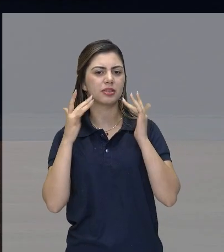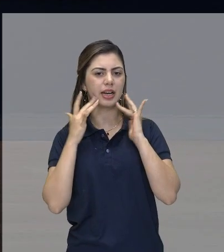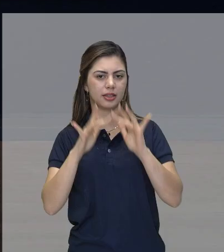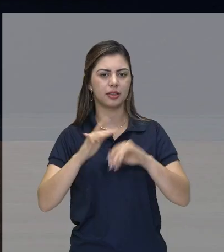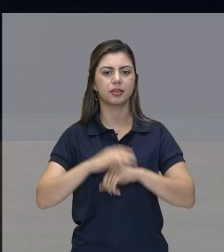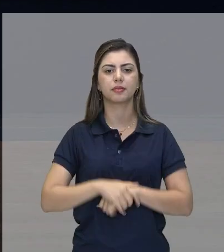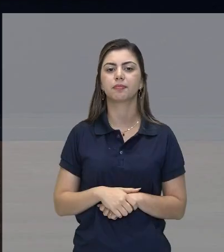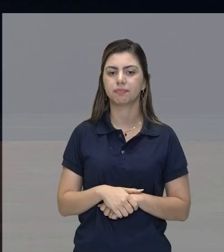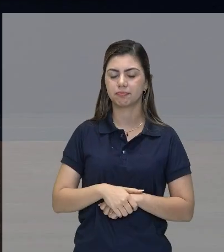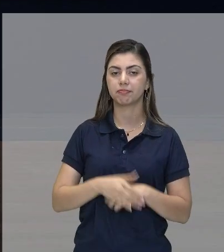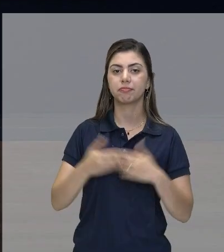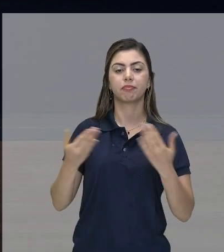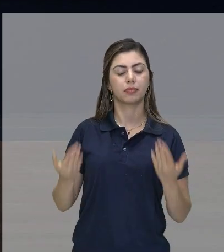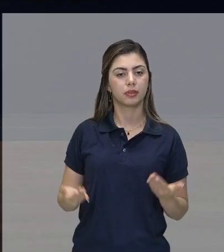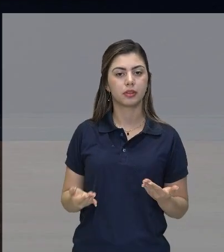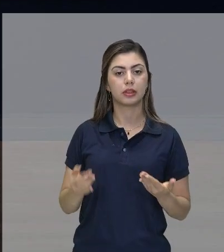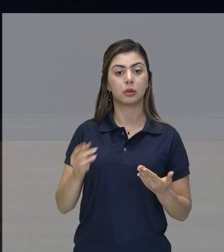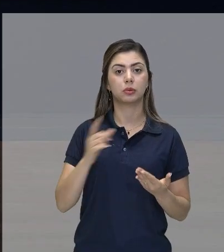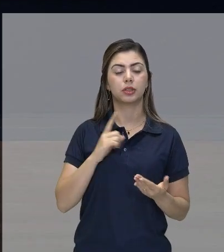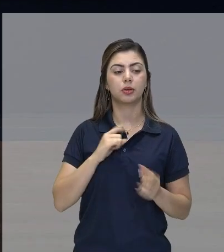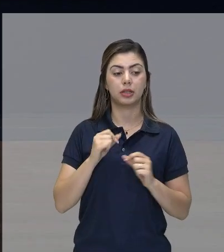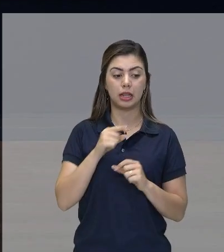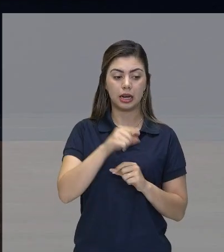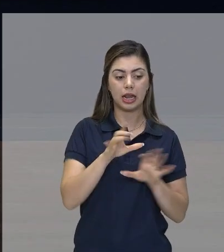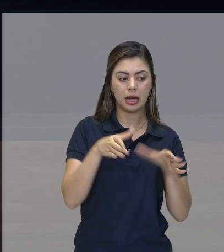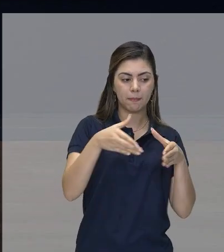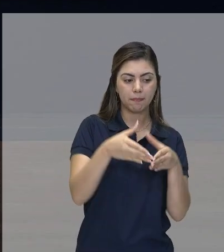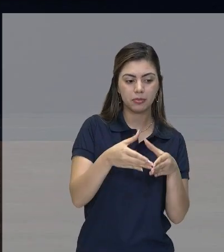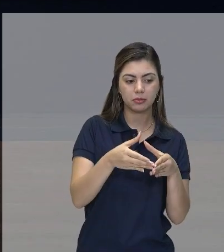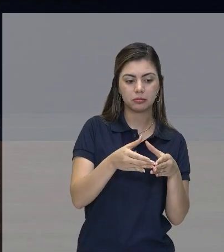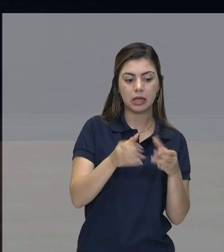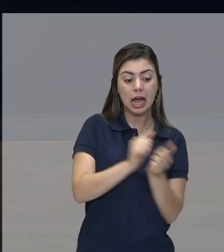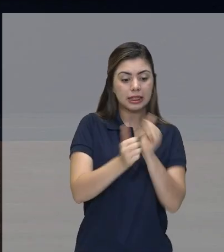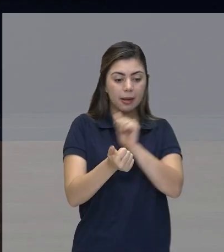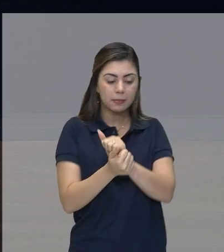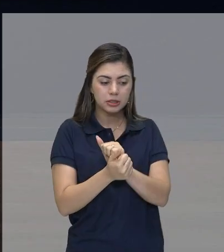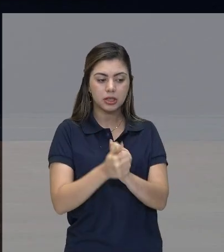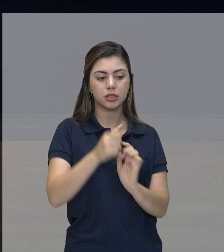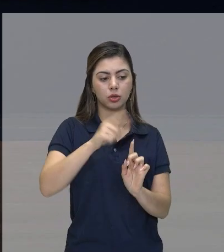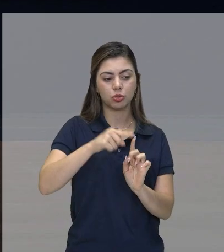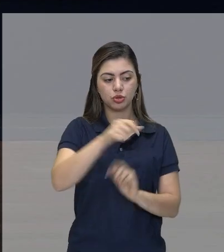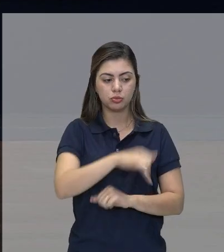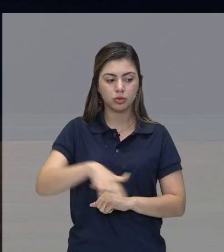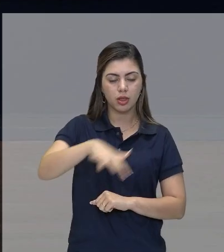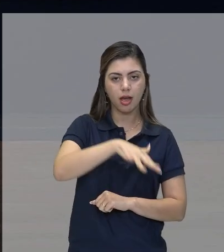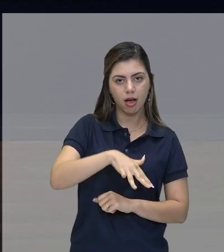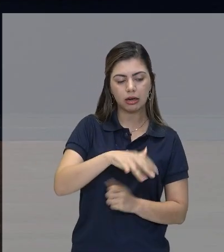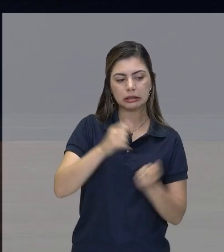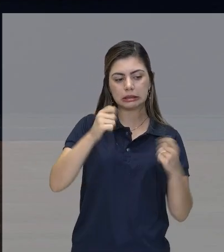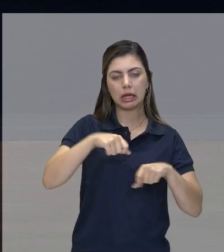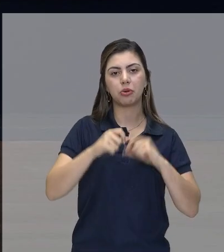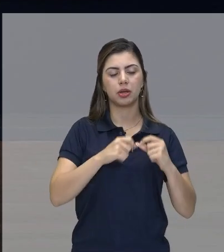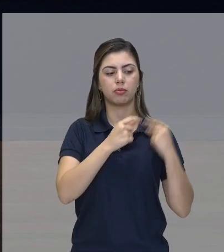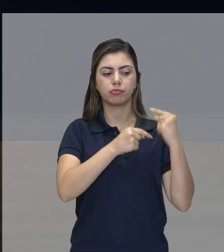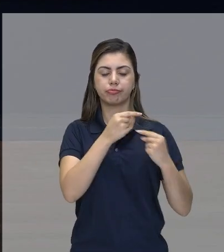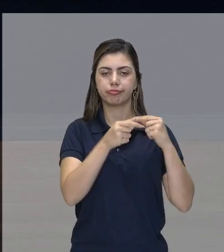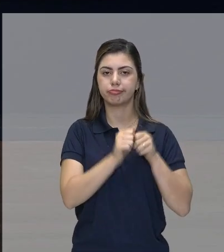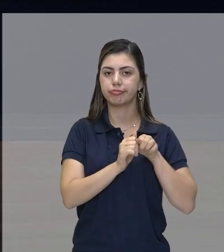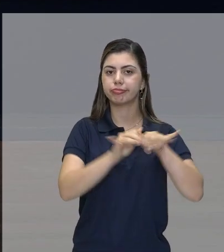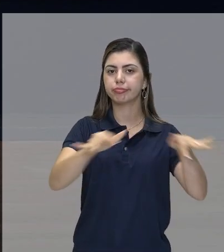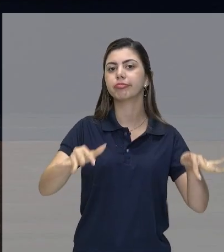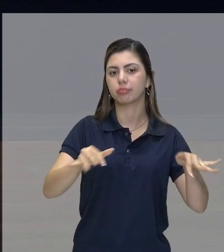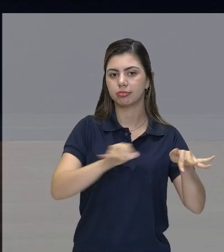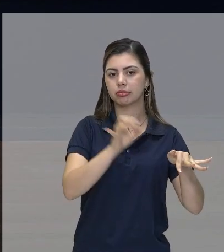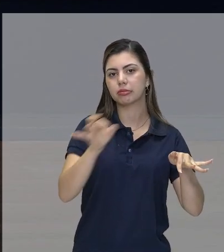mais adaptado tem maior chance de sobreviver e reproduzir também, passando suas características ali